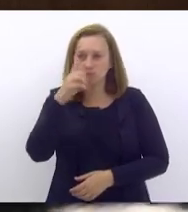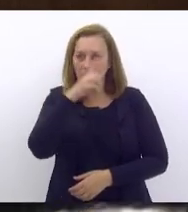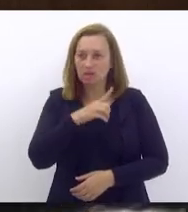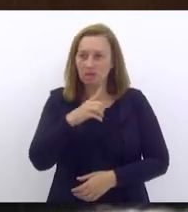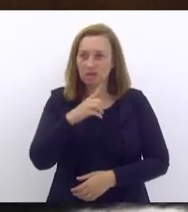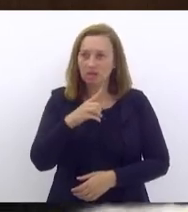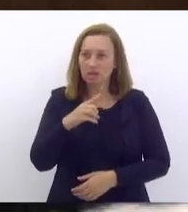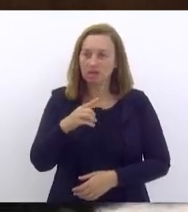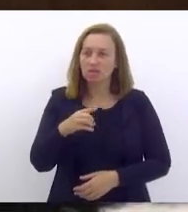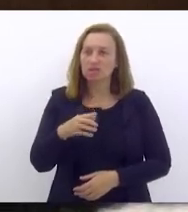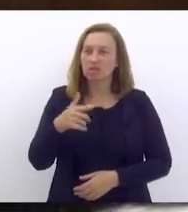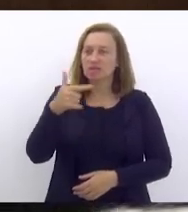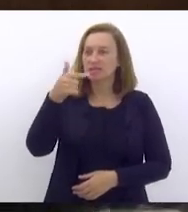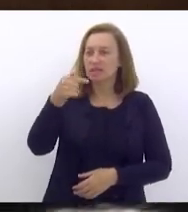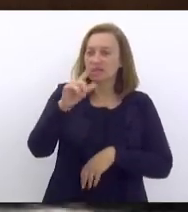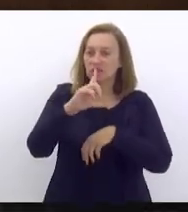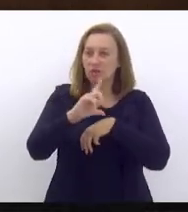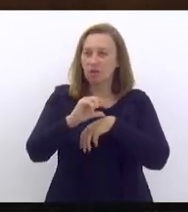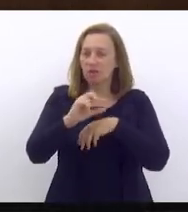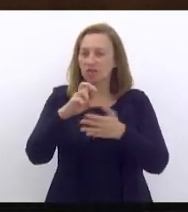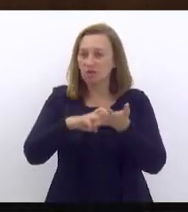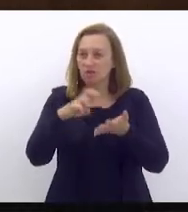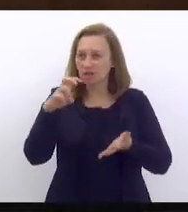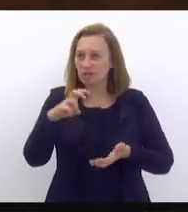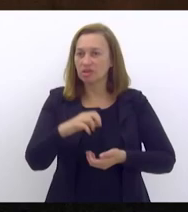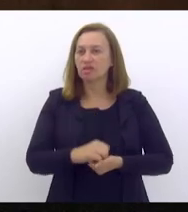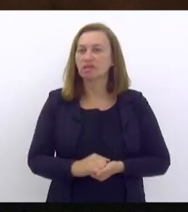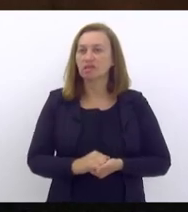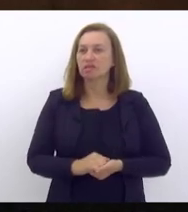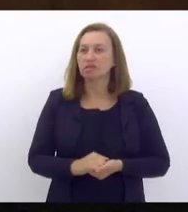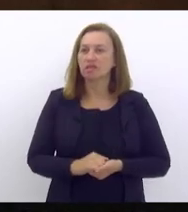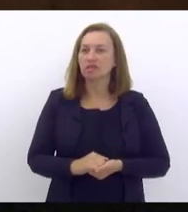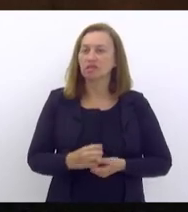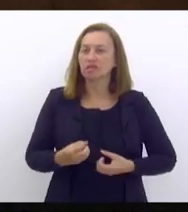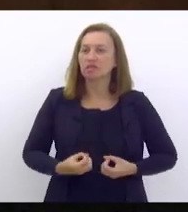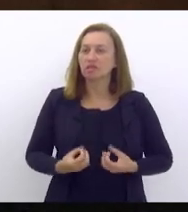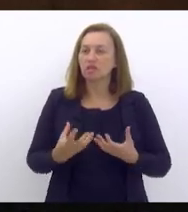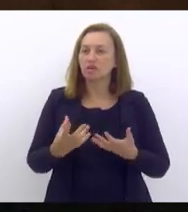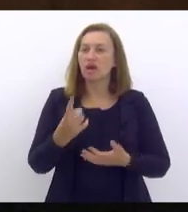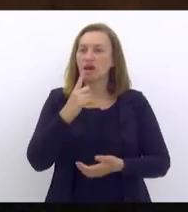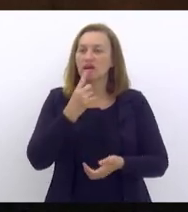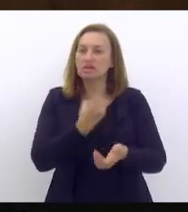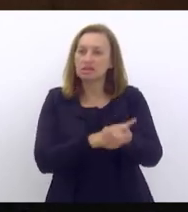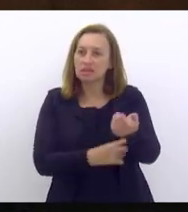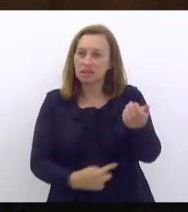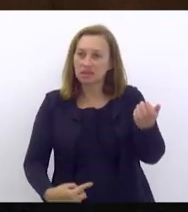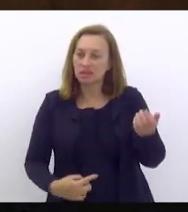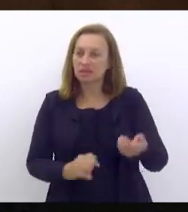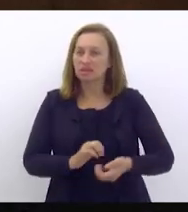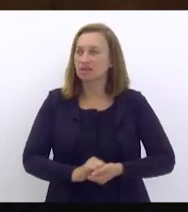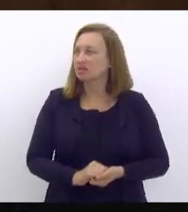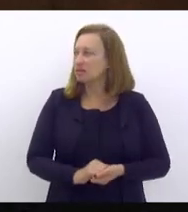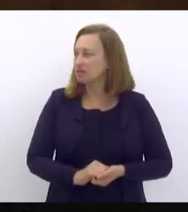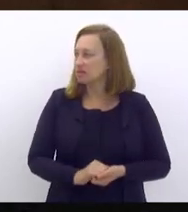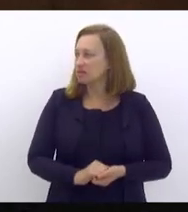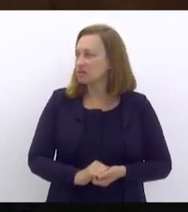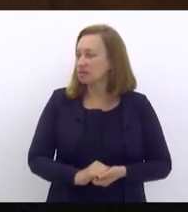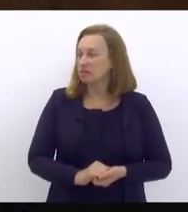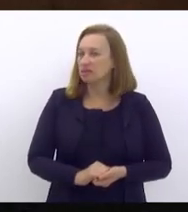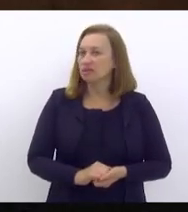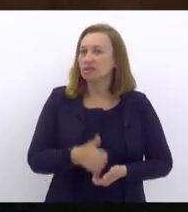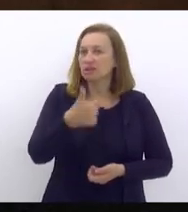a partir das 7 horas da manhã, para doar sangue. E essas